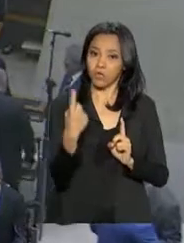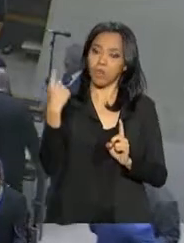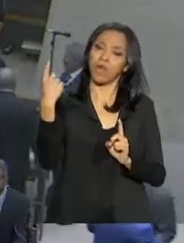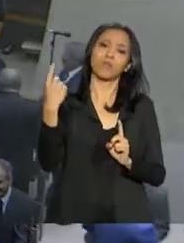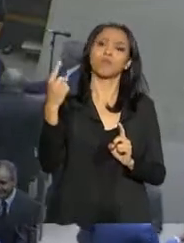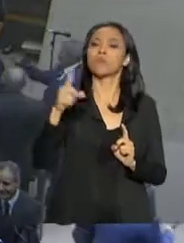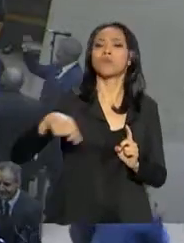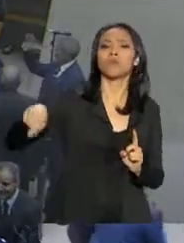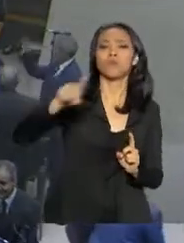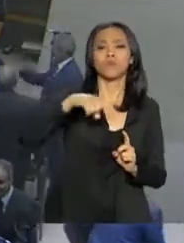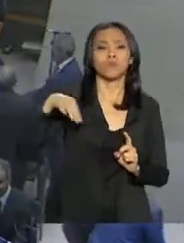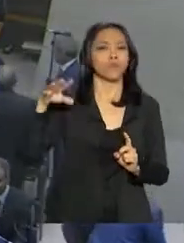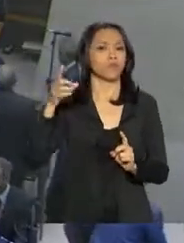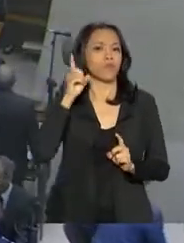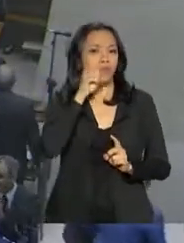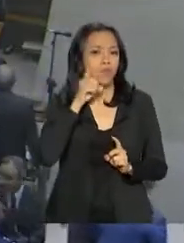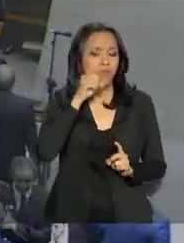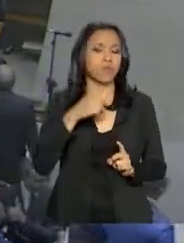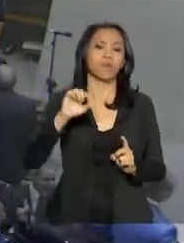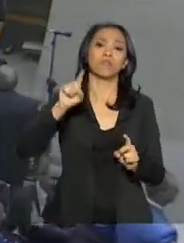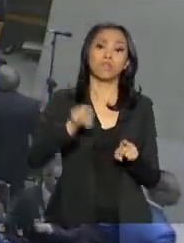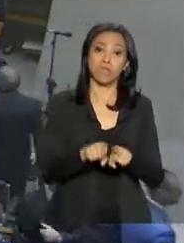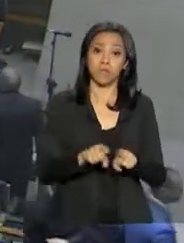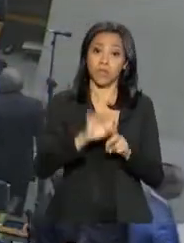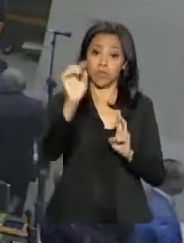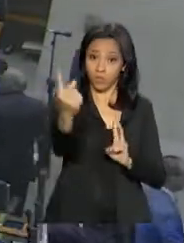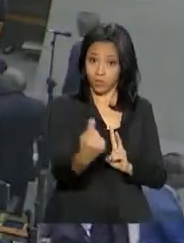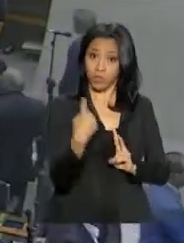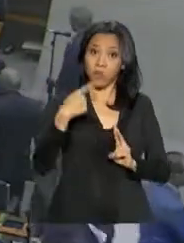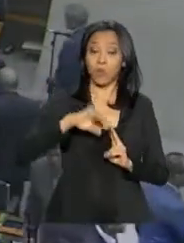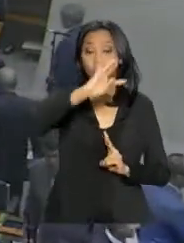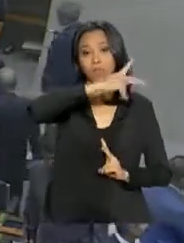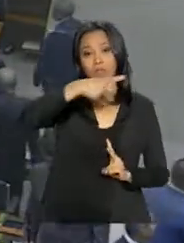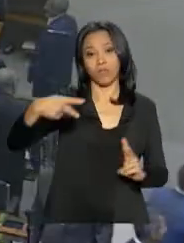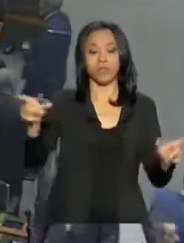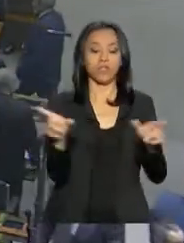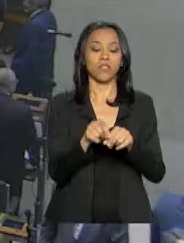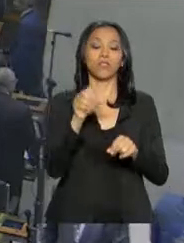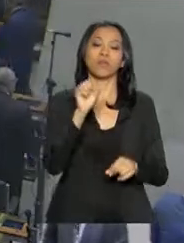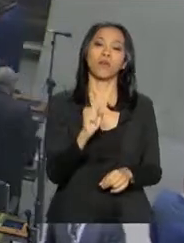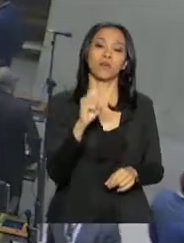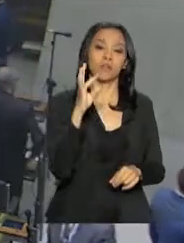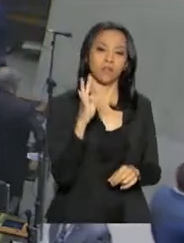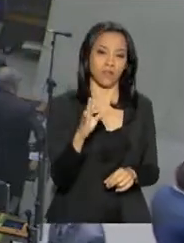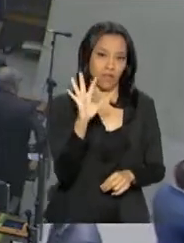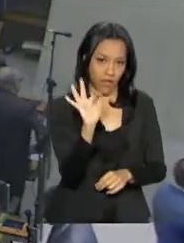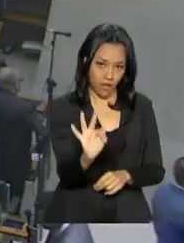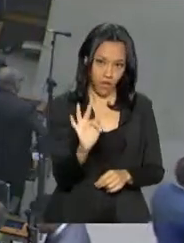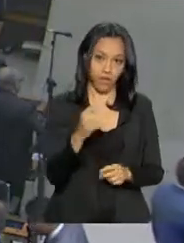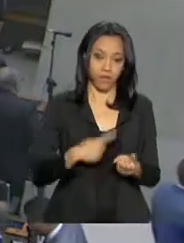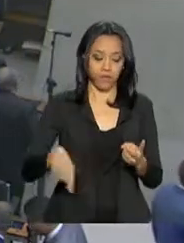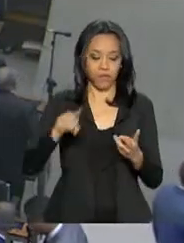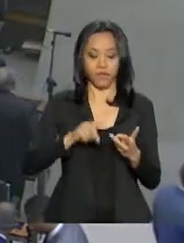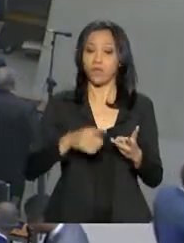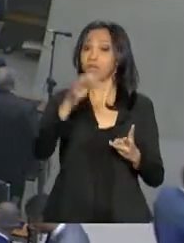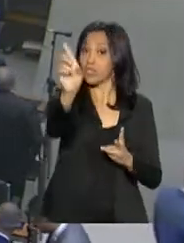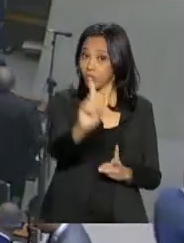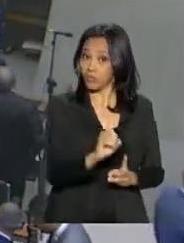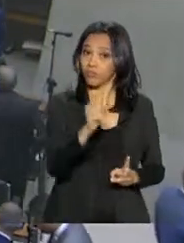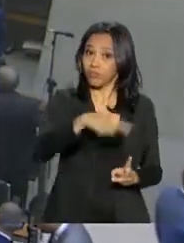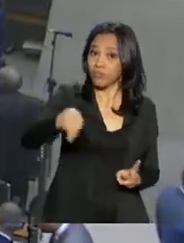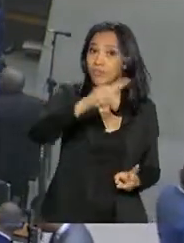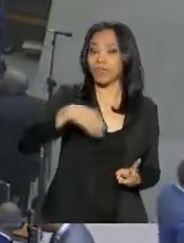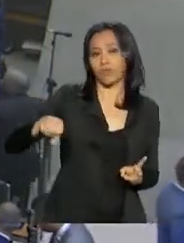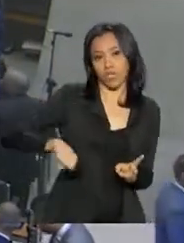parlamentares constituintes, o presidente do Supremo Tribunal Federal, ministro Dias Toffoli, embaixadores